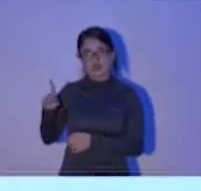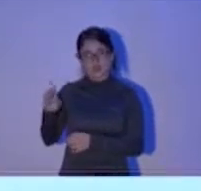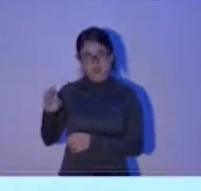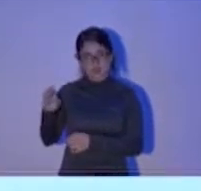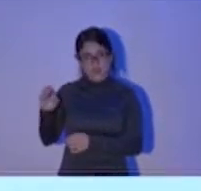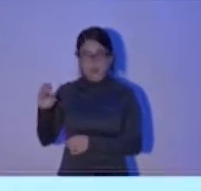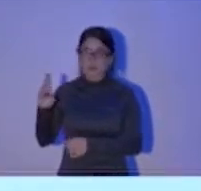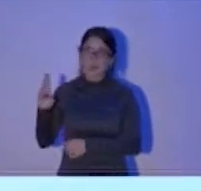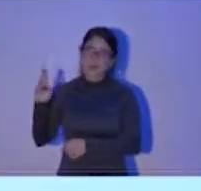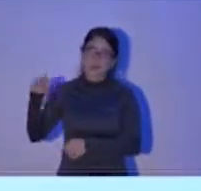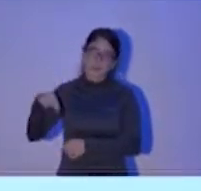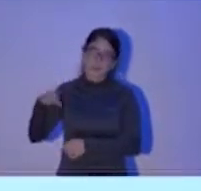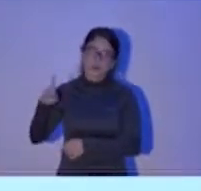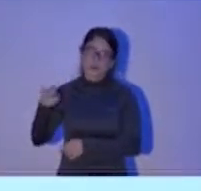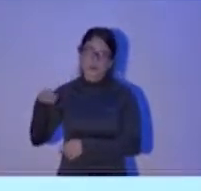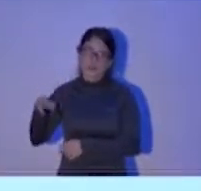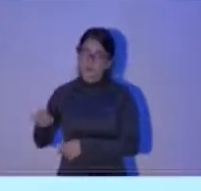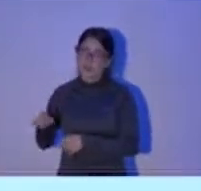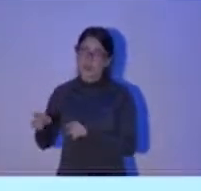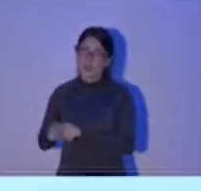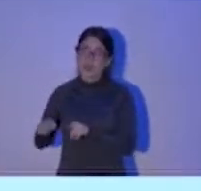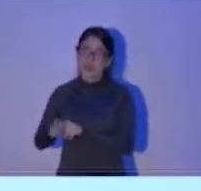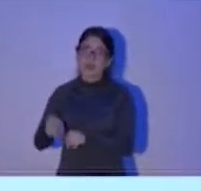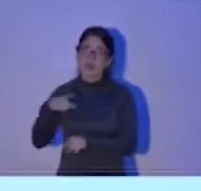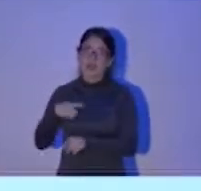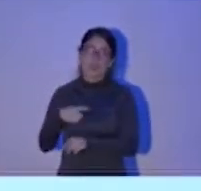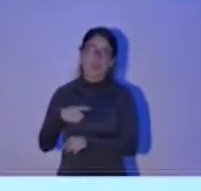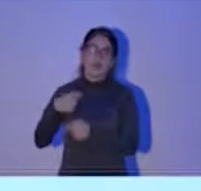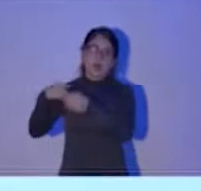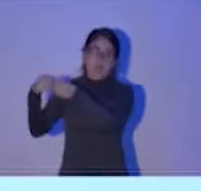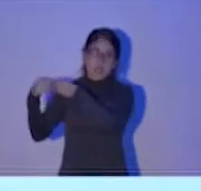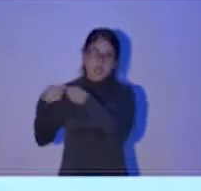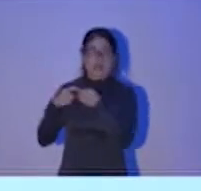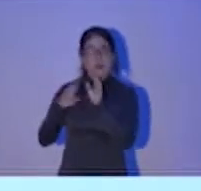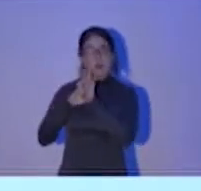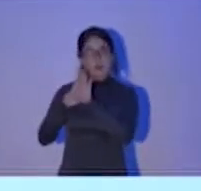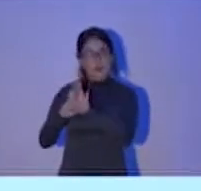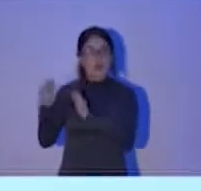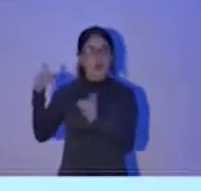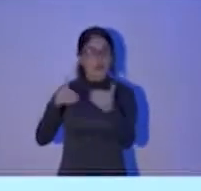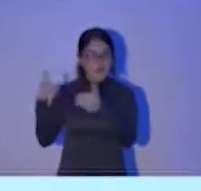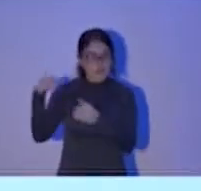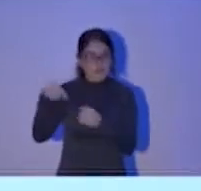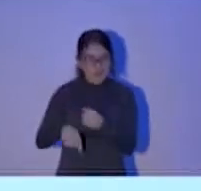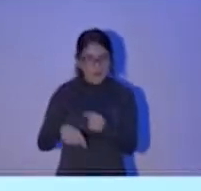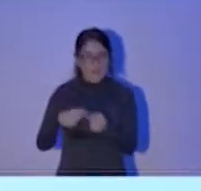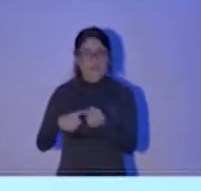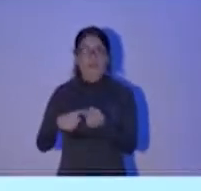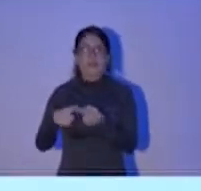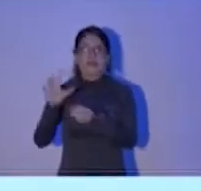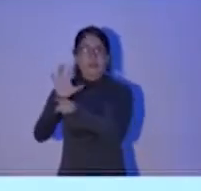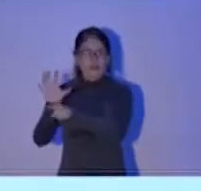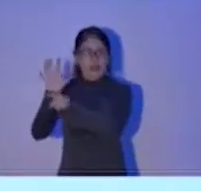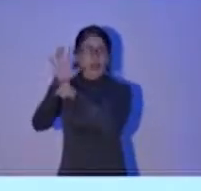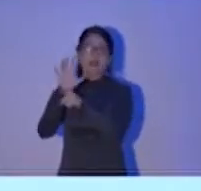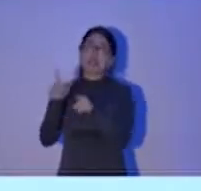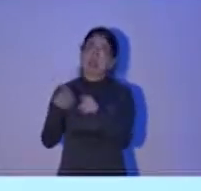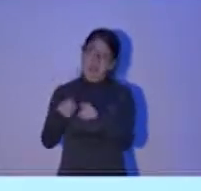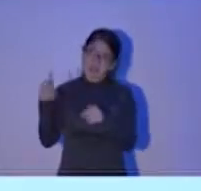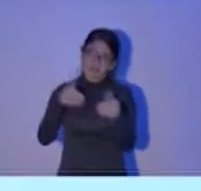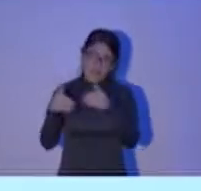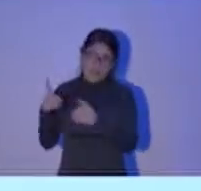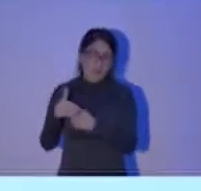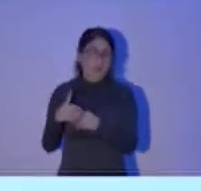dos estados, nós temos representantes do Ministério da Educação em todas as frentes, para que a gente possa estar